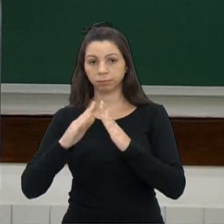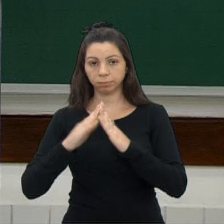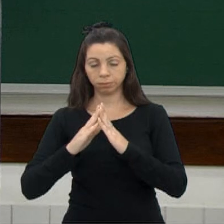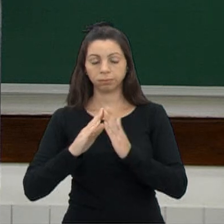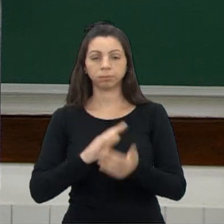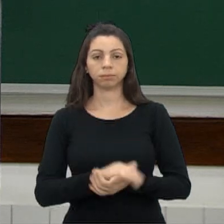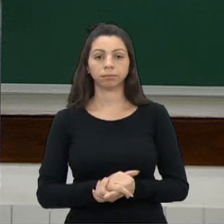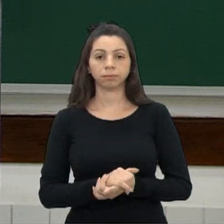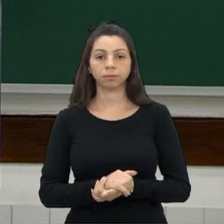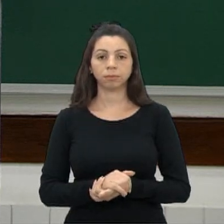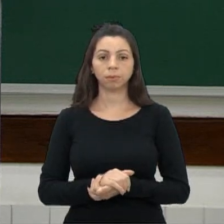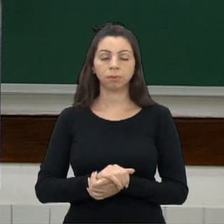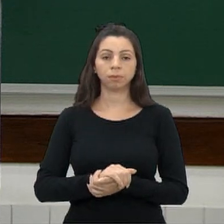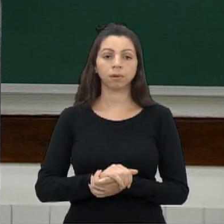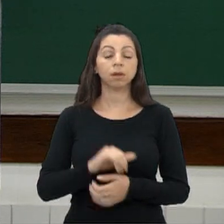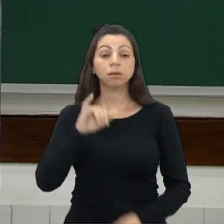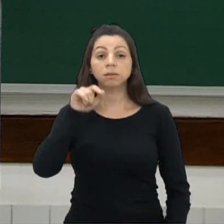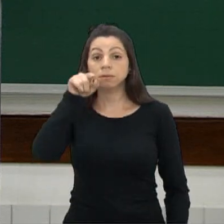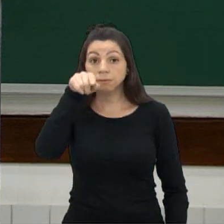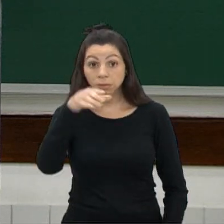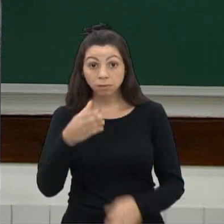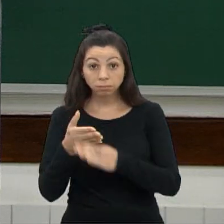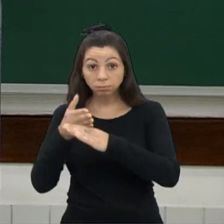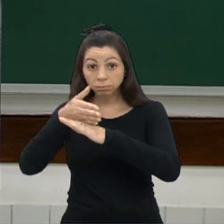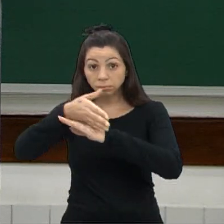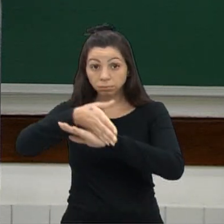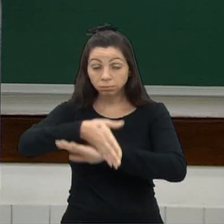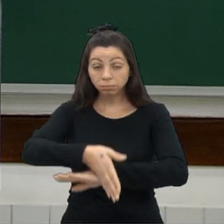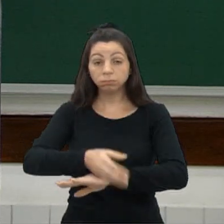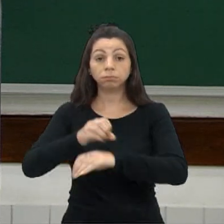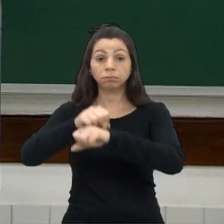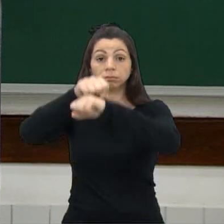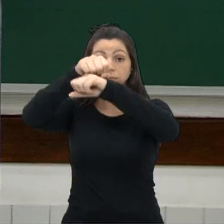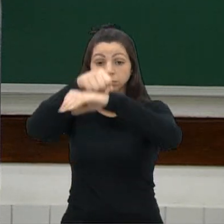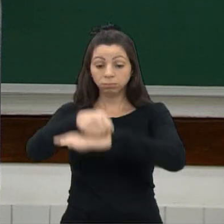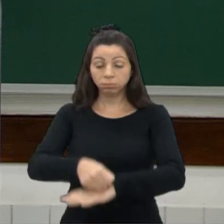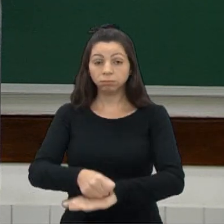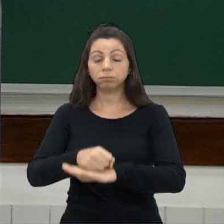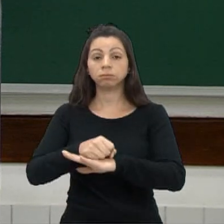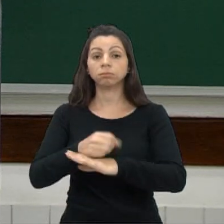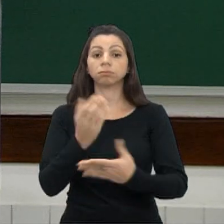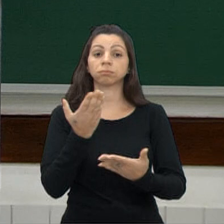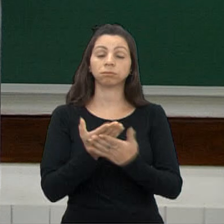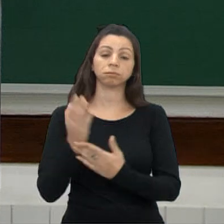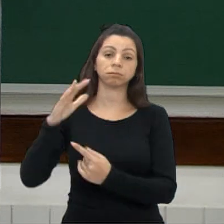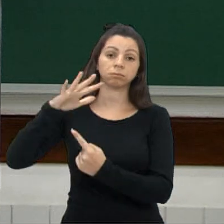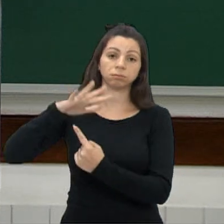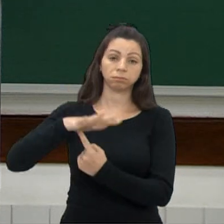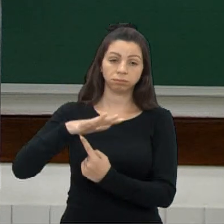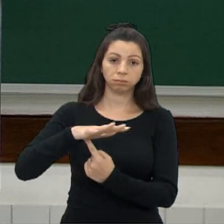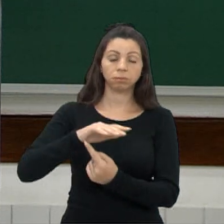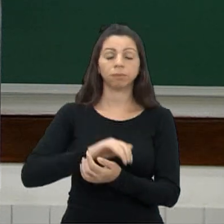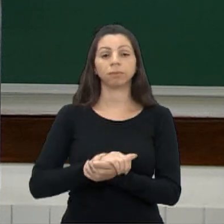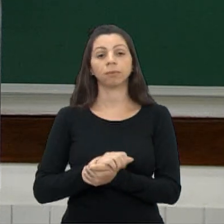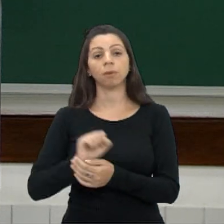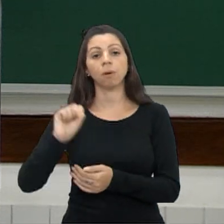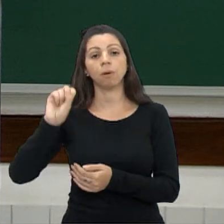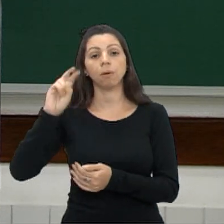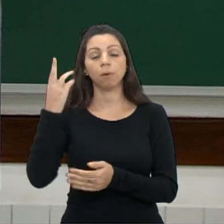E se você realiza as atividades usando o aplicativo Aula Paraná e o Google